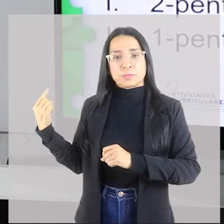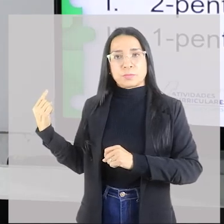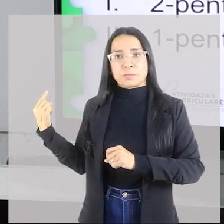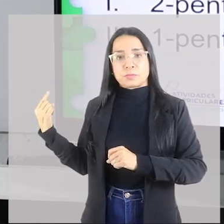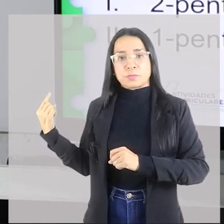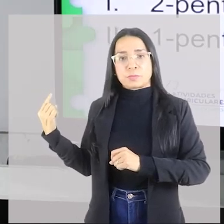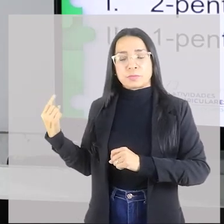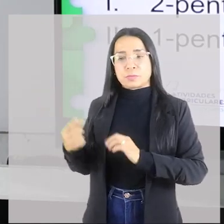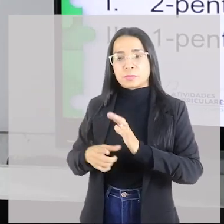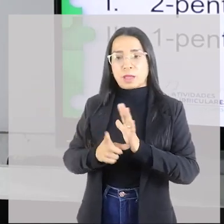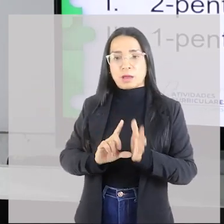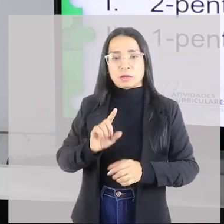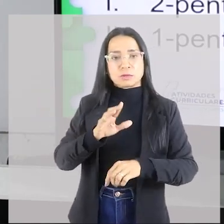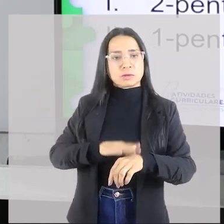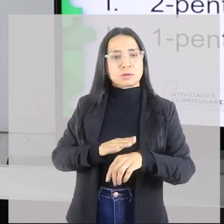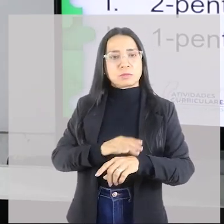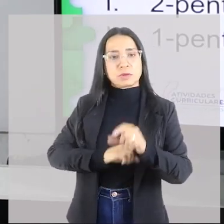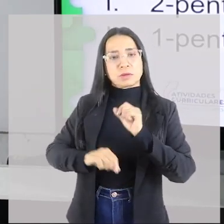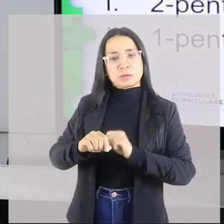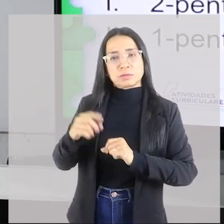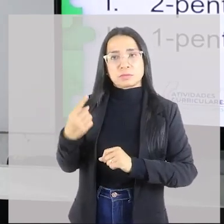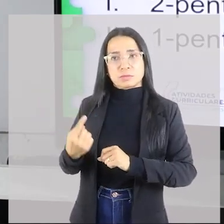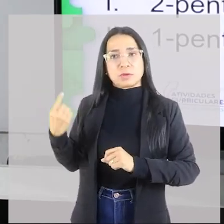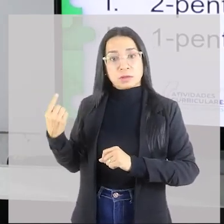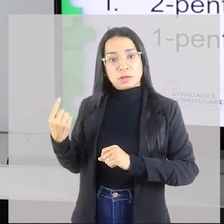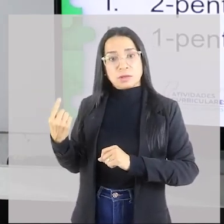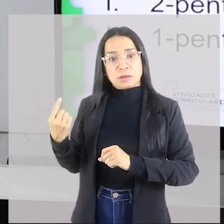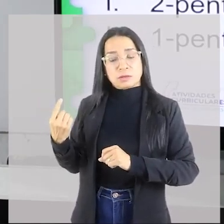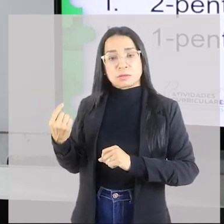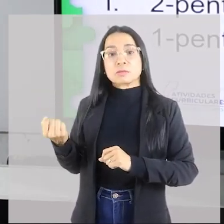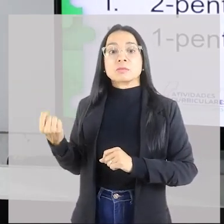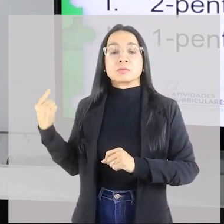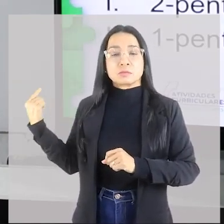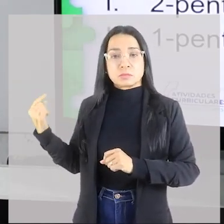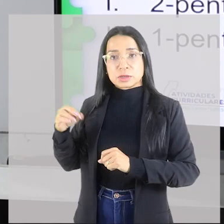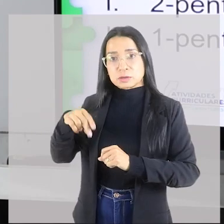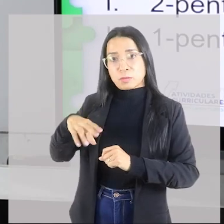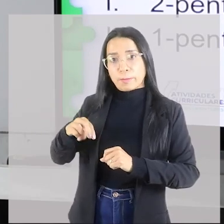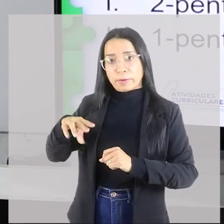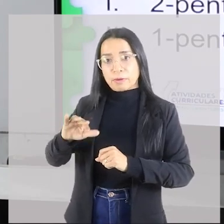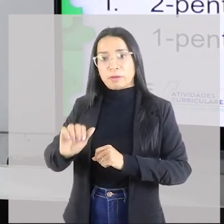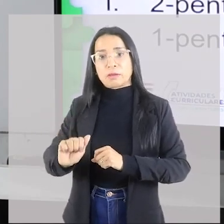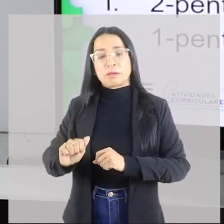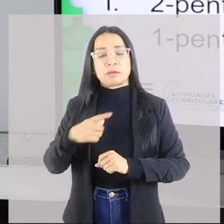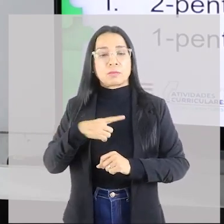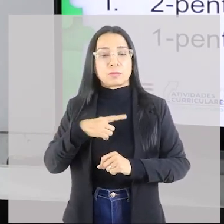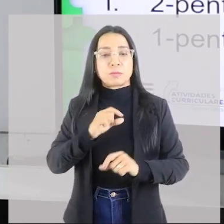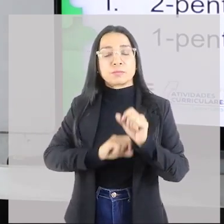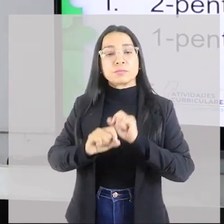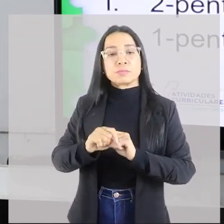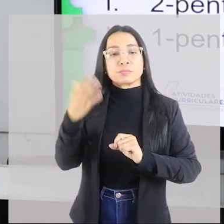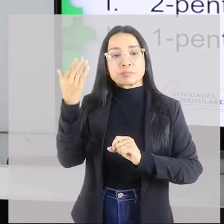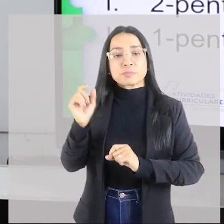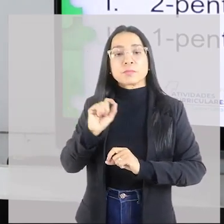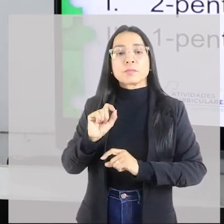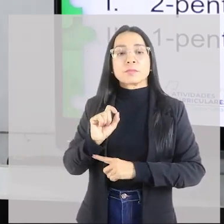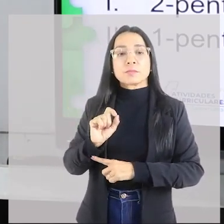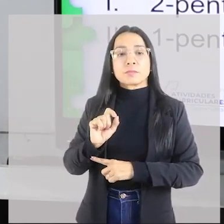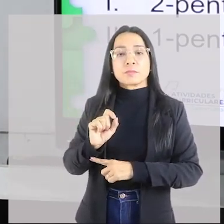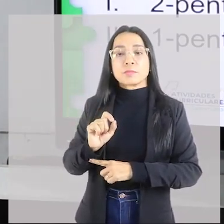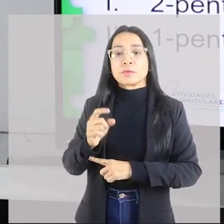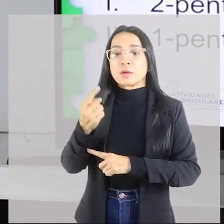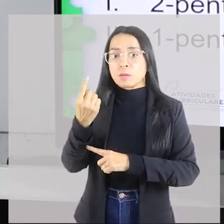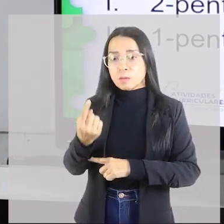2-penteno, antigamente também penteno 2, ele tem isomeria. Ele tem isomeria geométrica, ele vai ter, tá? Então já sei que o